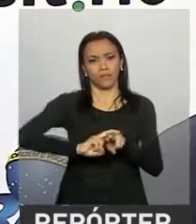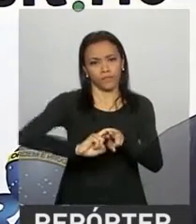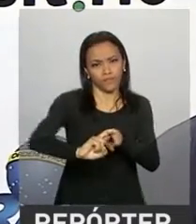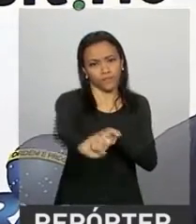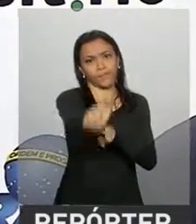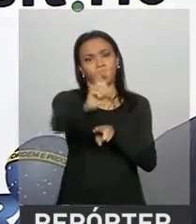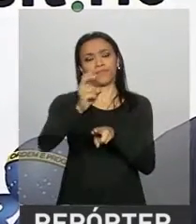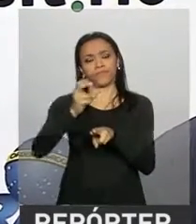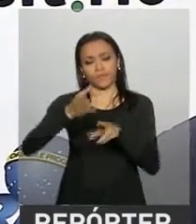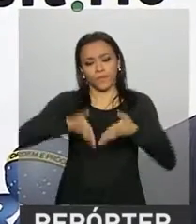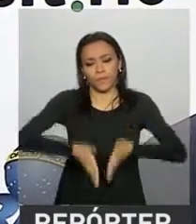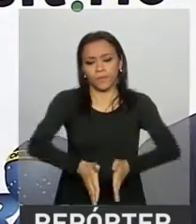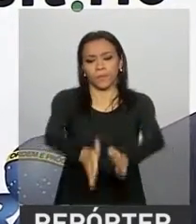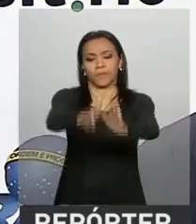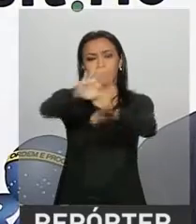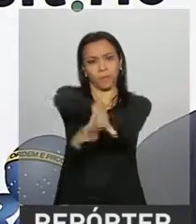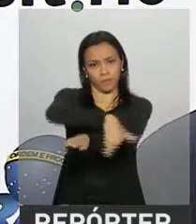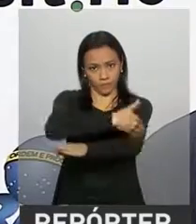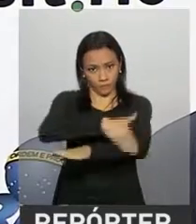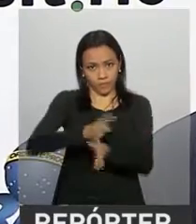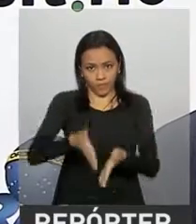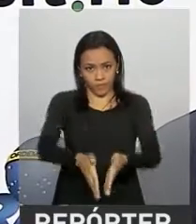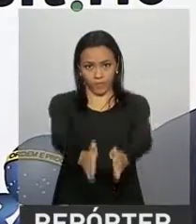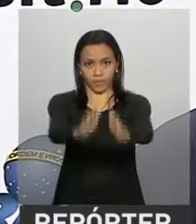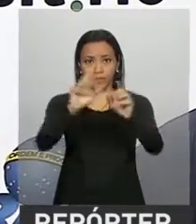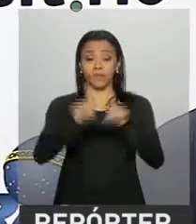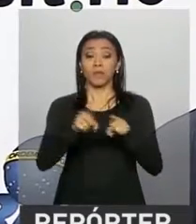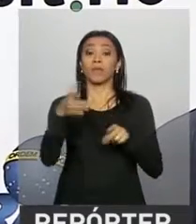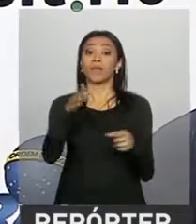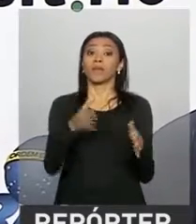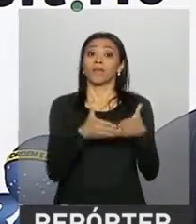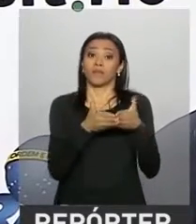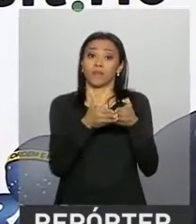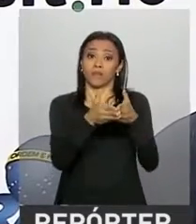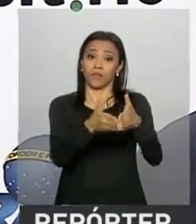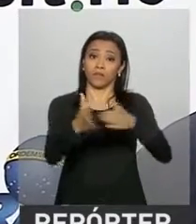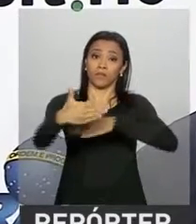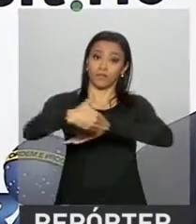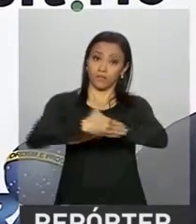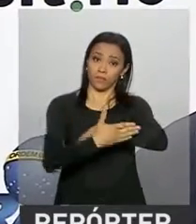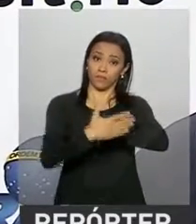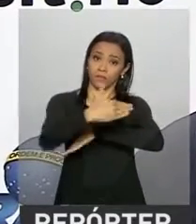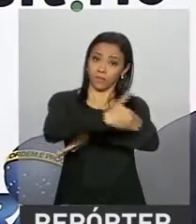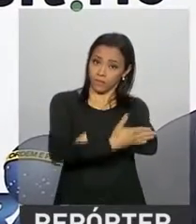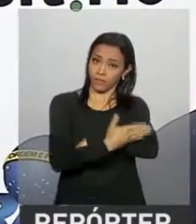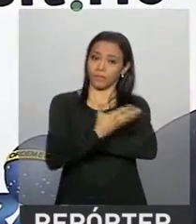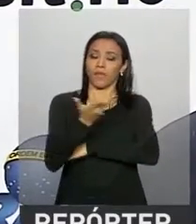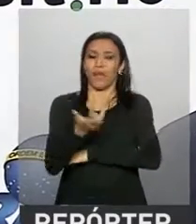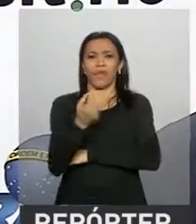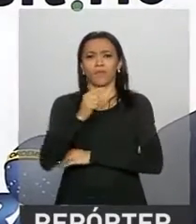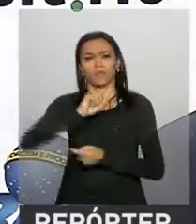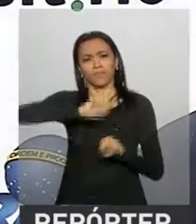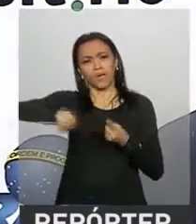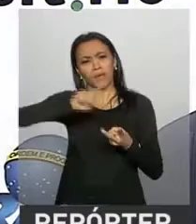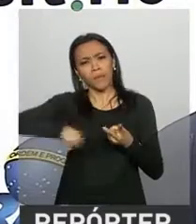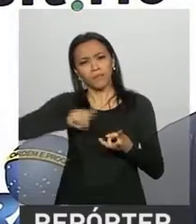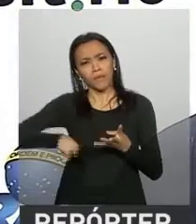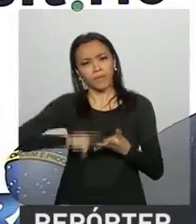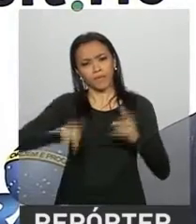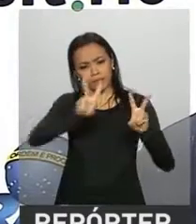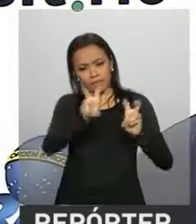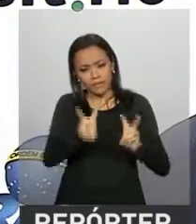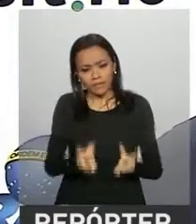ferrovias e rodovias, portos. Ou seja, vai ser uma agenda robusta e